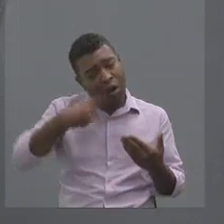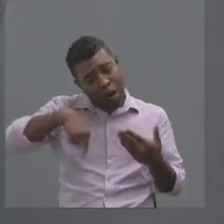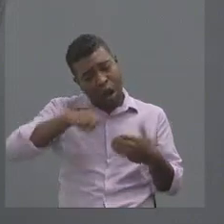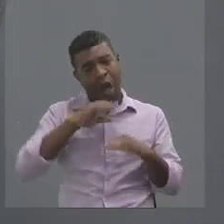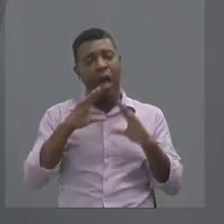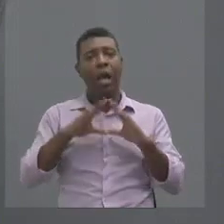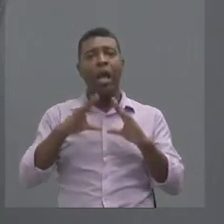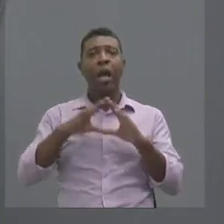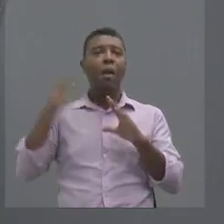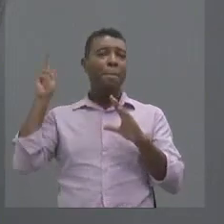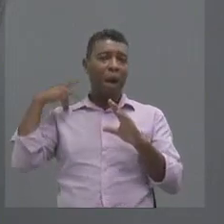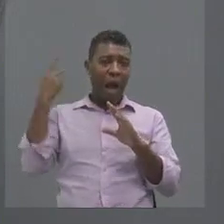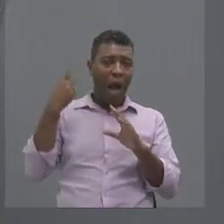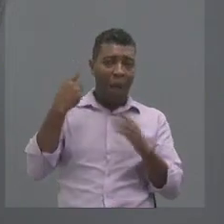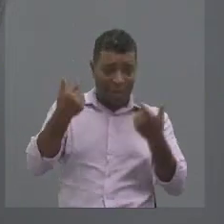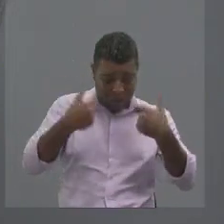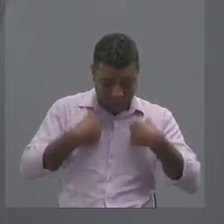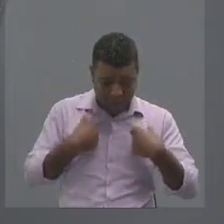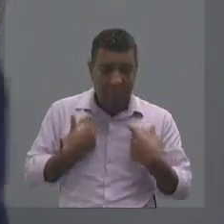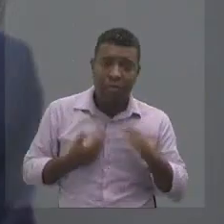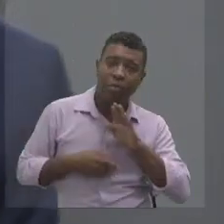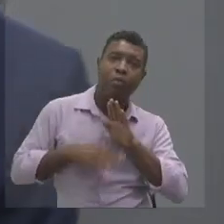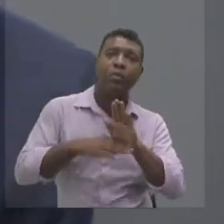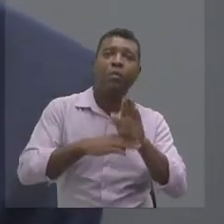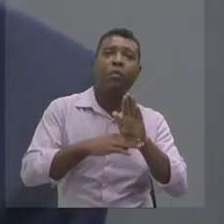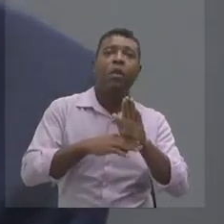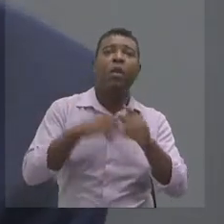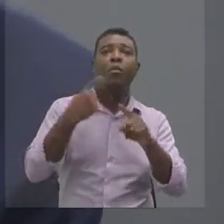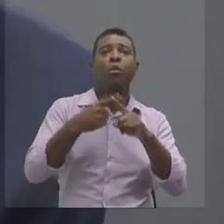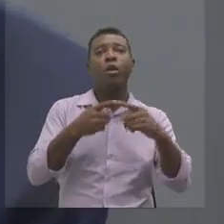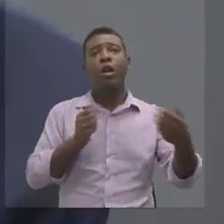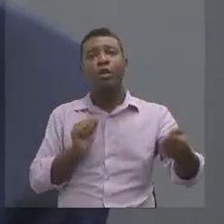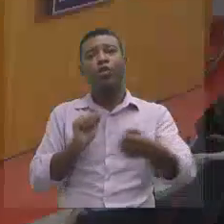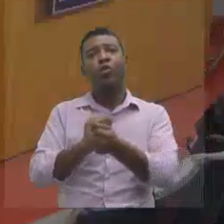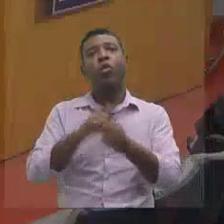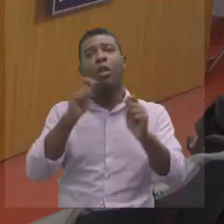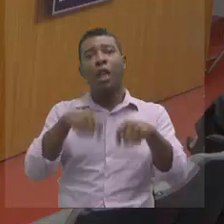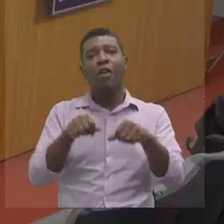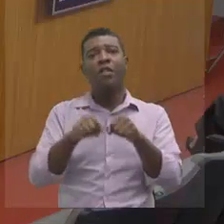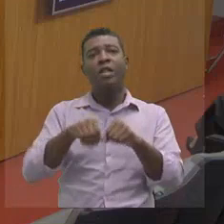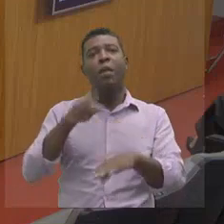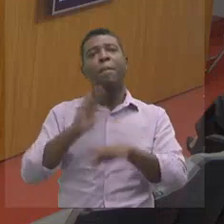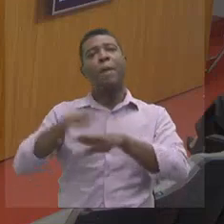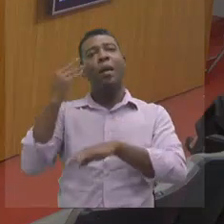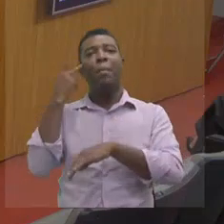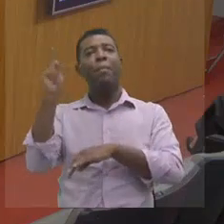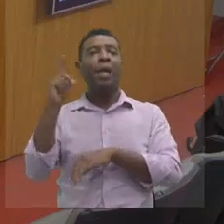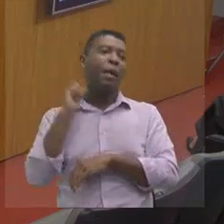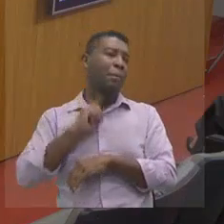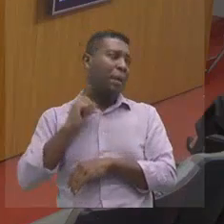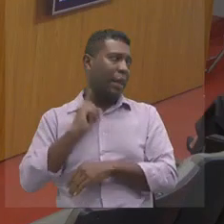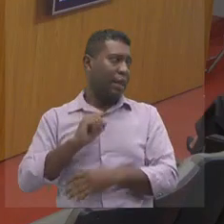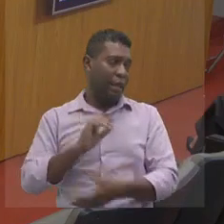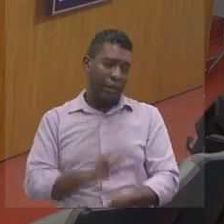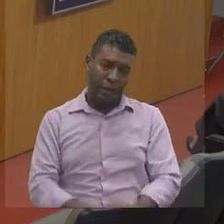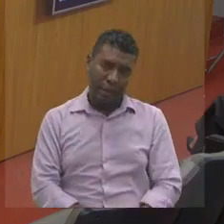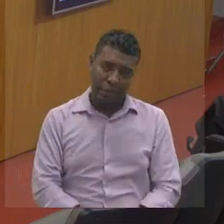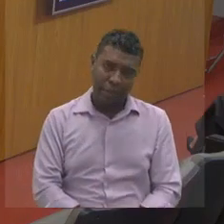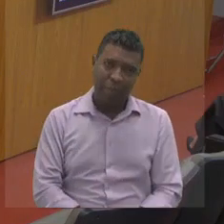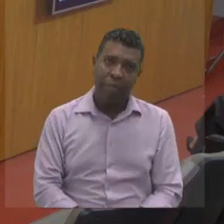parlamentar porque juntos a gente pode fazer mais por Minas Gerais Obrigado presidente quem fala